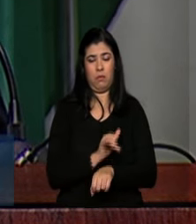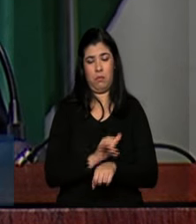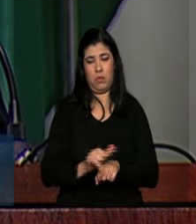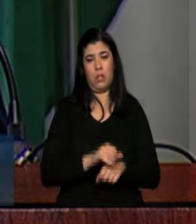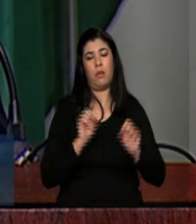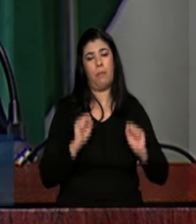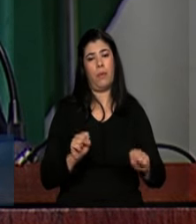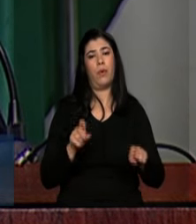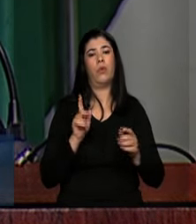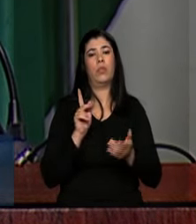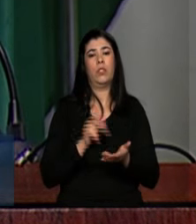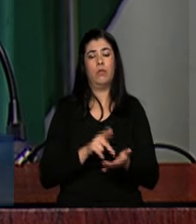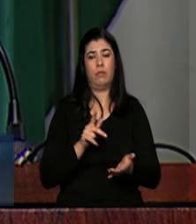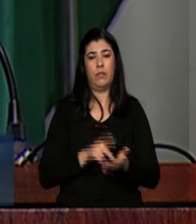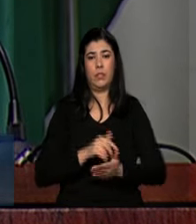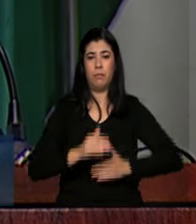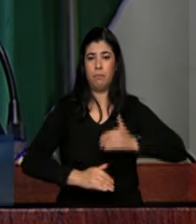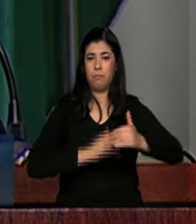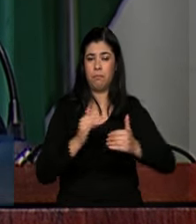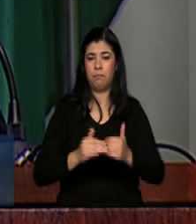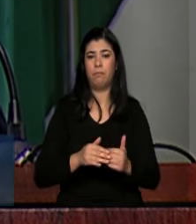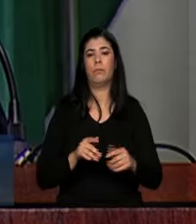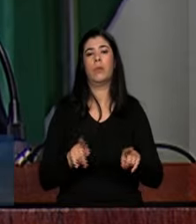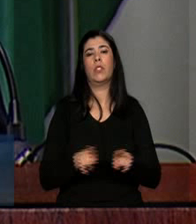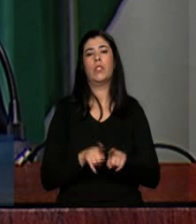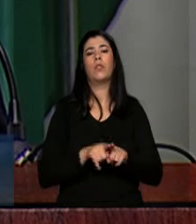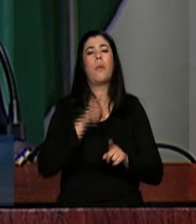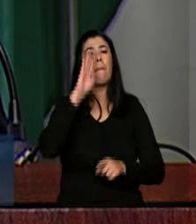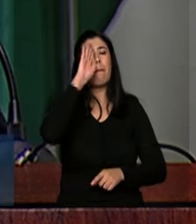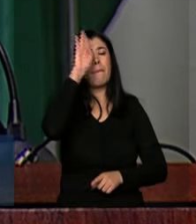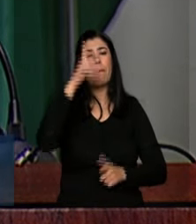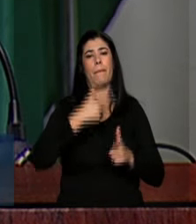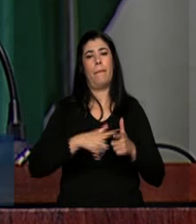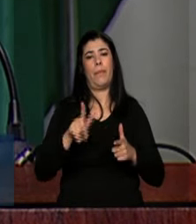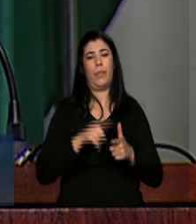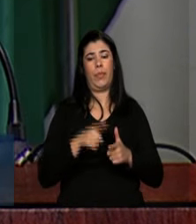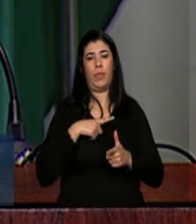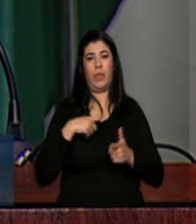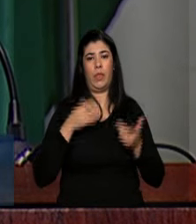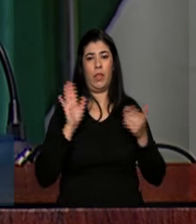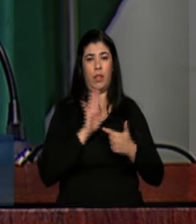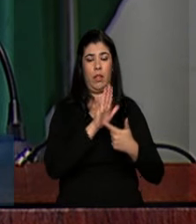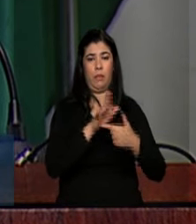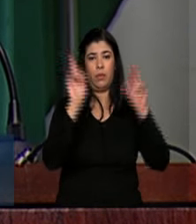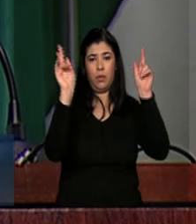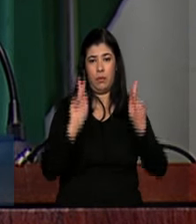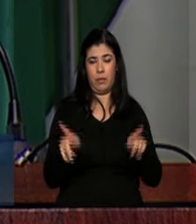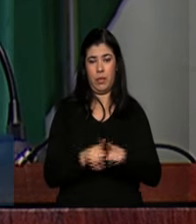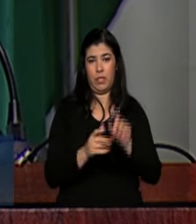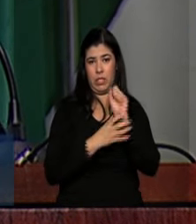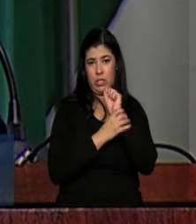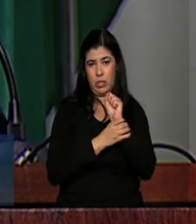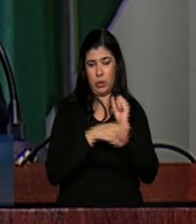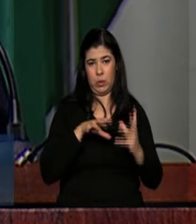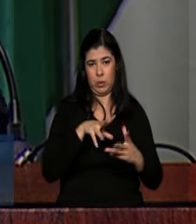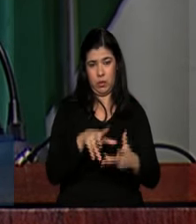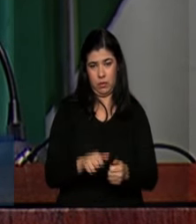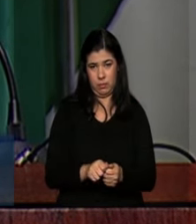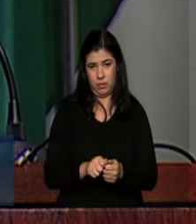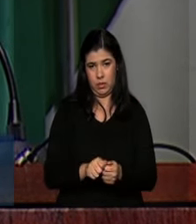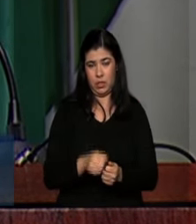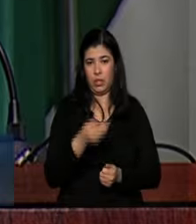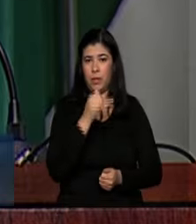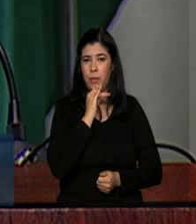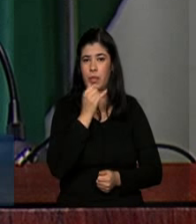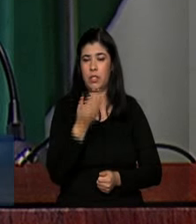possa lidar de maneira mais efetiva com os principais desafios relacionados à paz e à segurança internacionais.